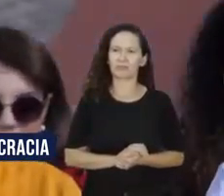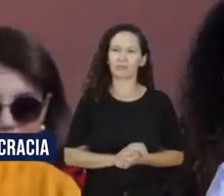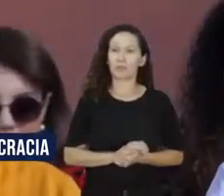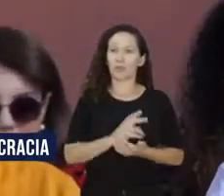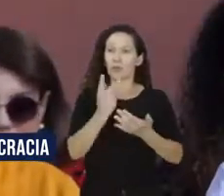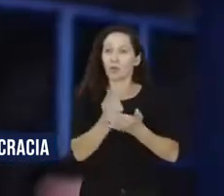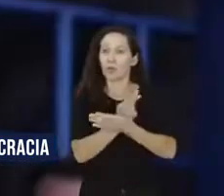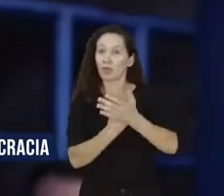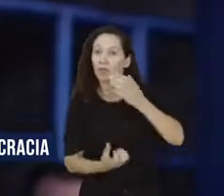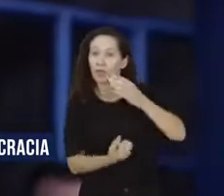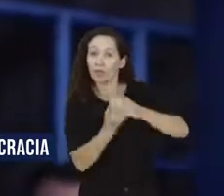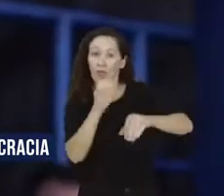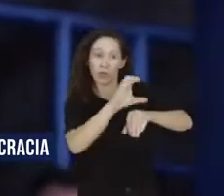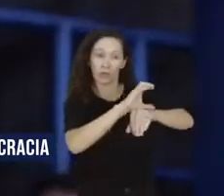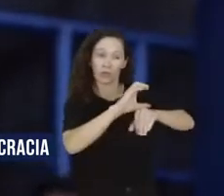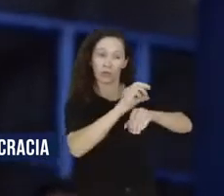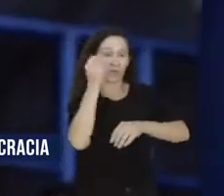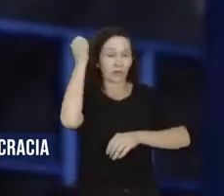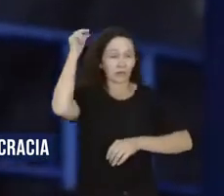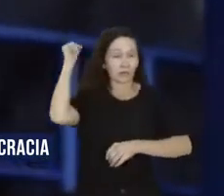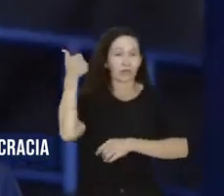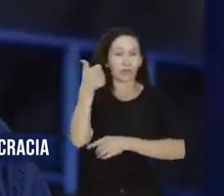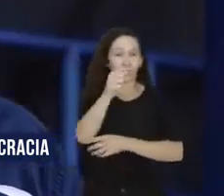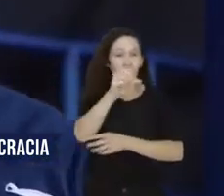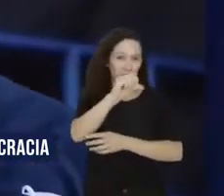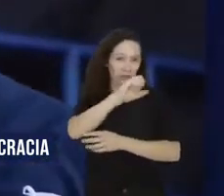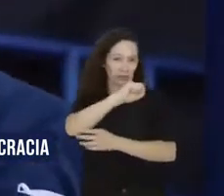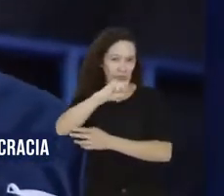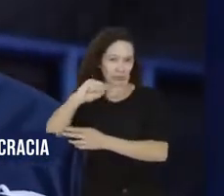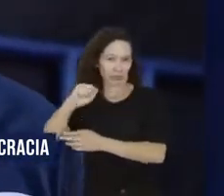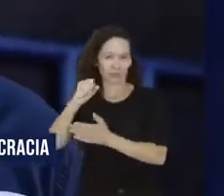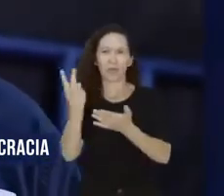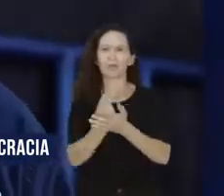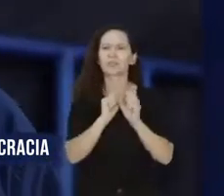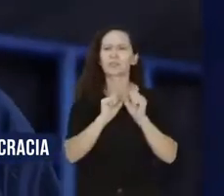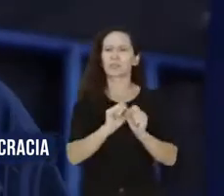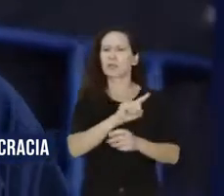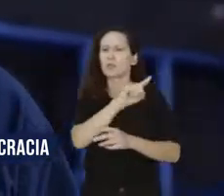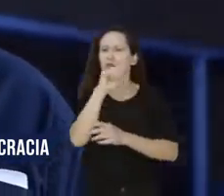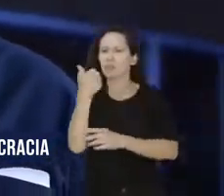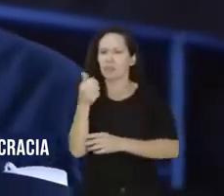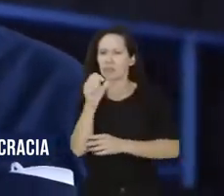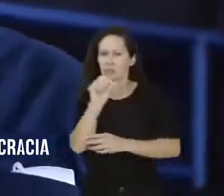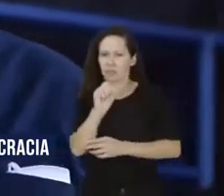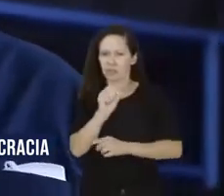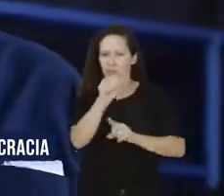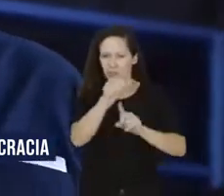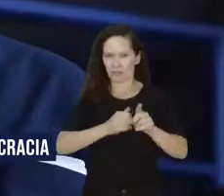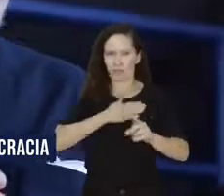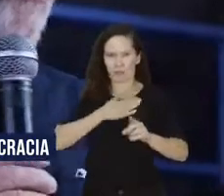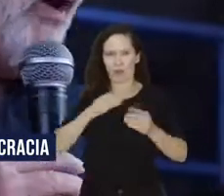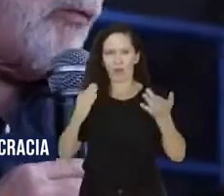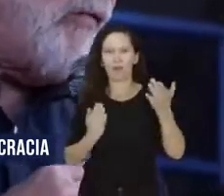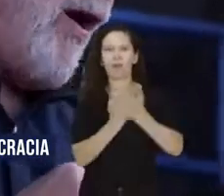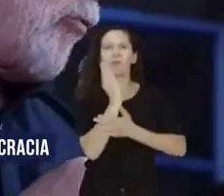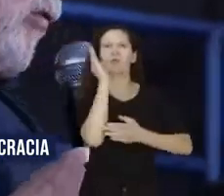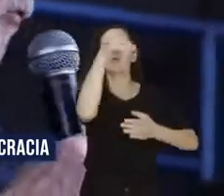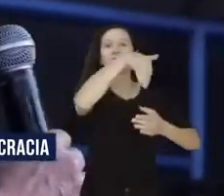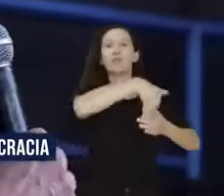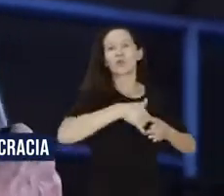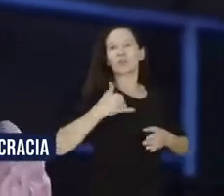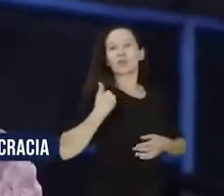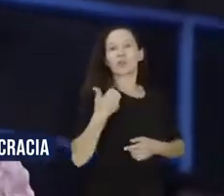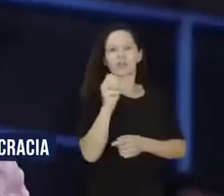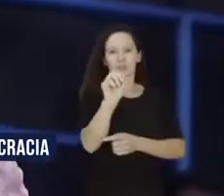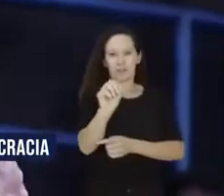1988. E foi no dia 16 de agosto que nós aprovamos o voto aos 16 anos. O voto não foi aprovado de